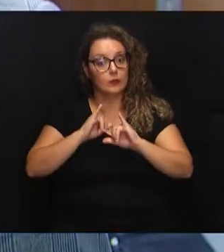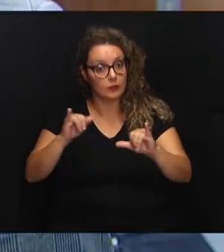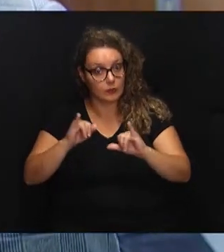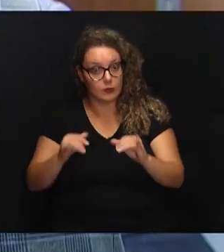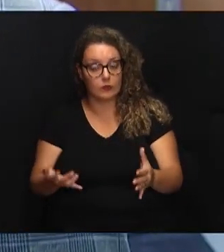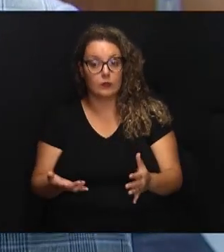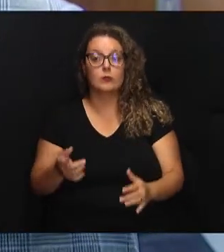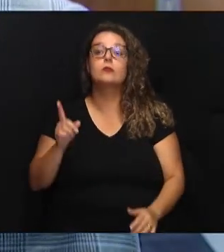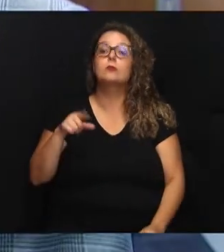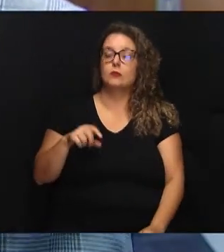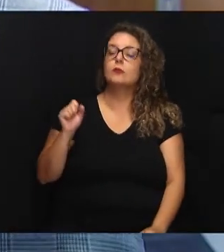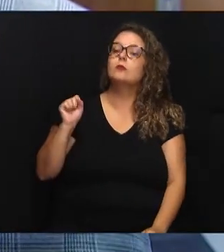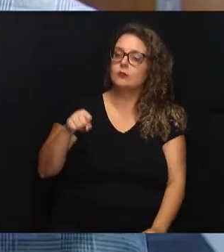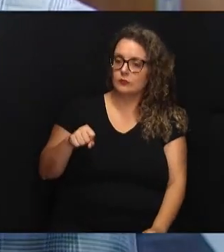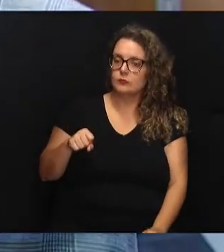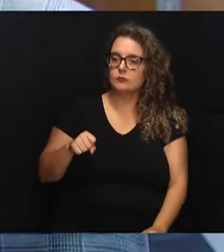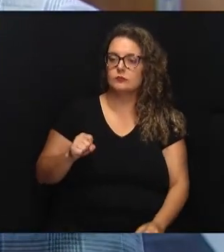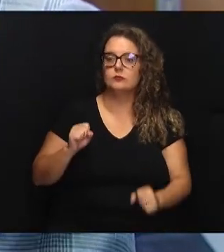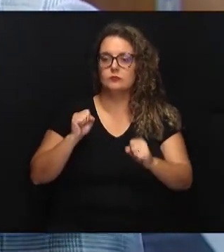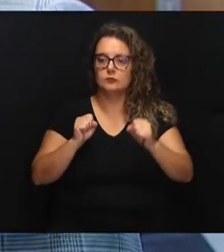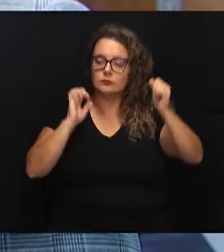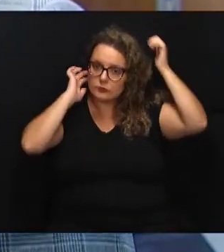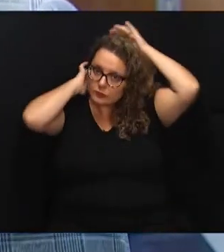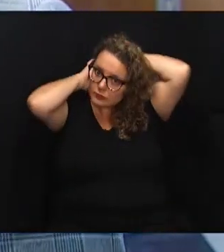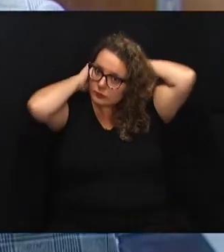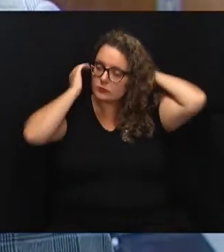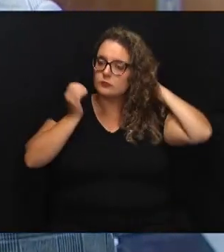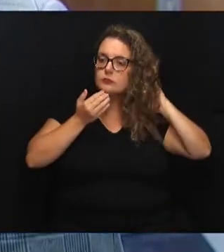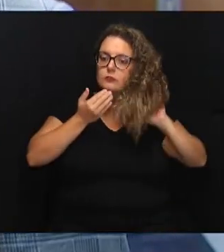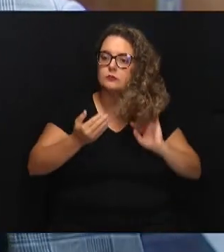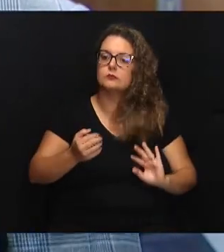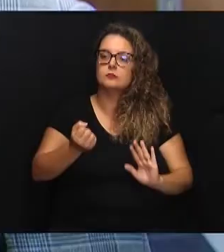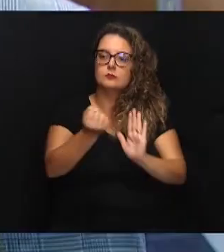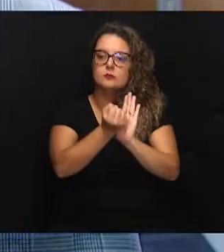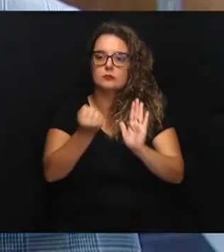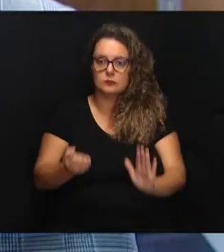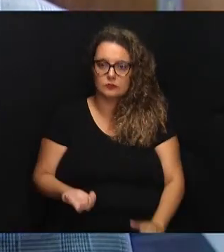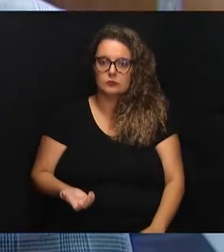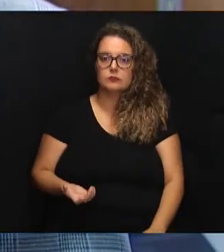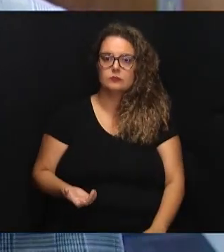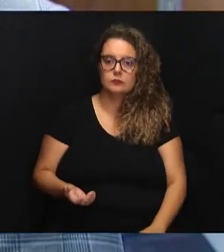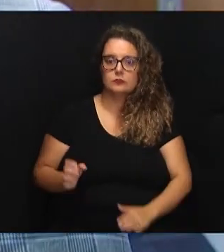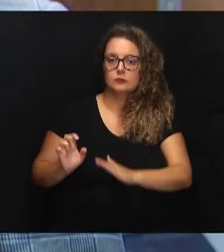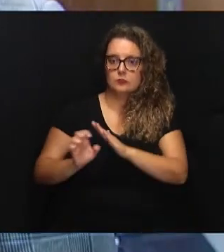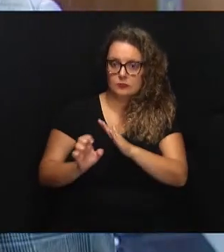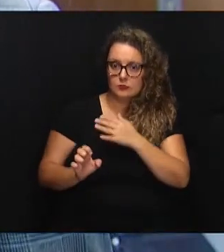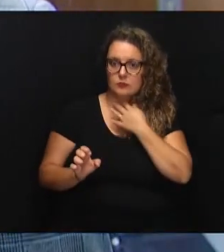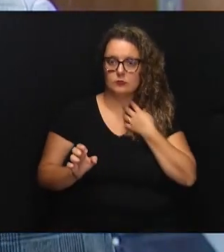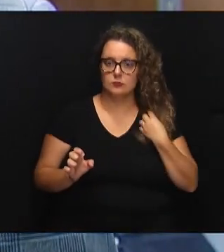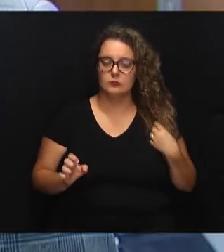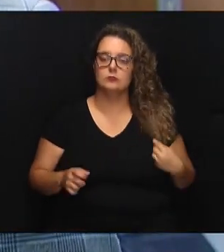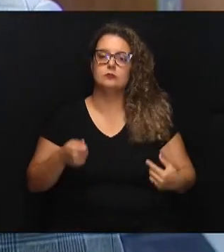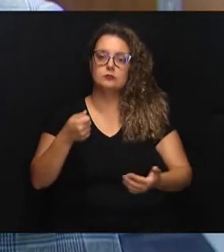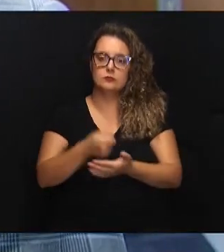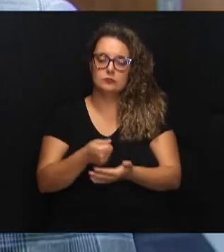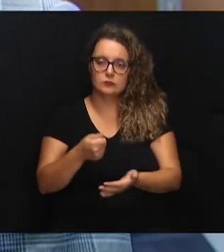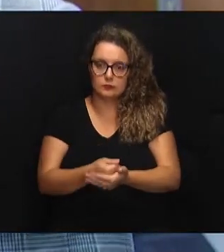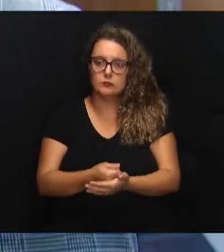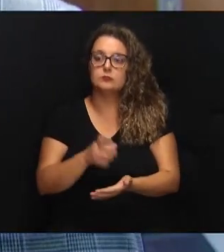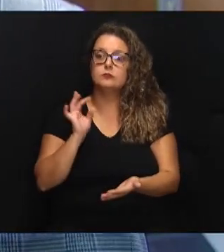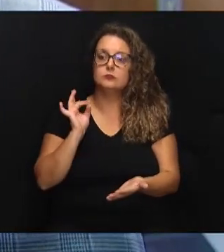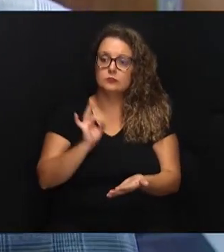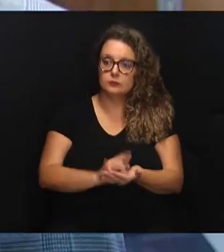e aí sim ela pode entrar com um pedido do selo de empresa que cumpre, né, realmente